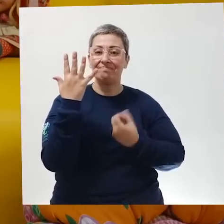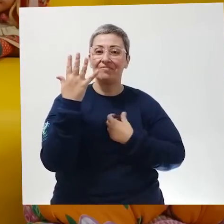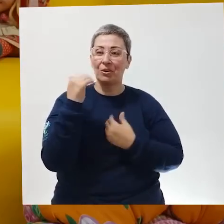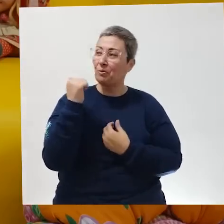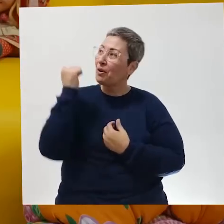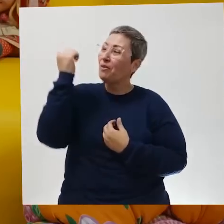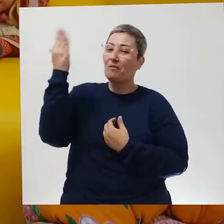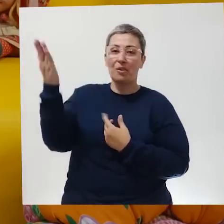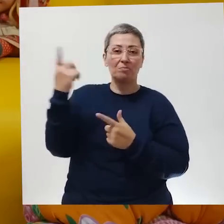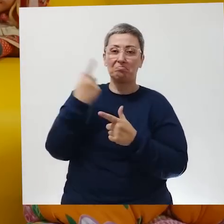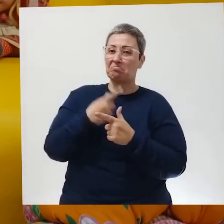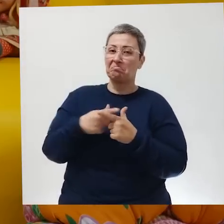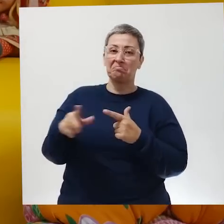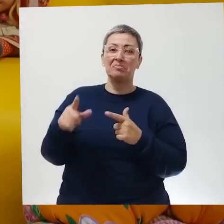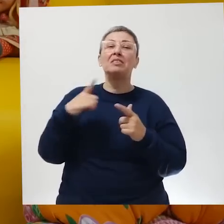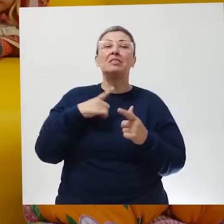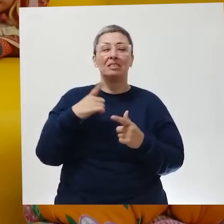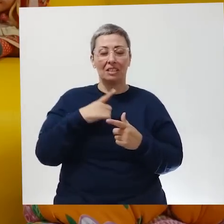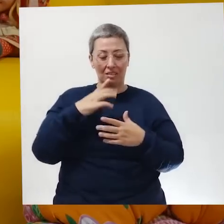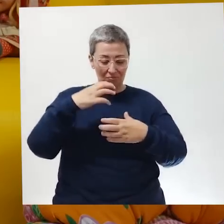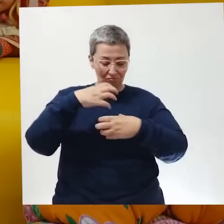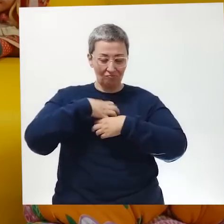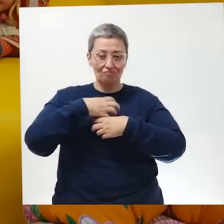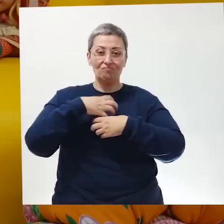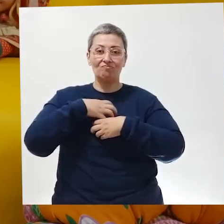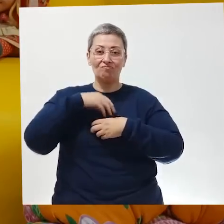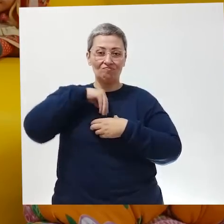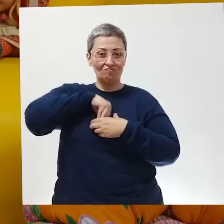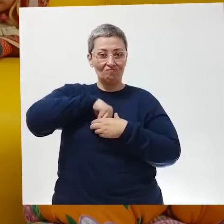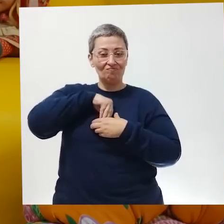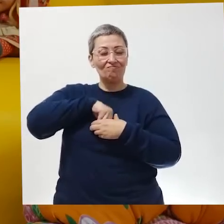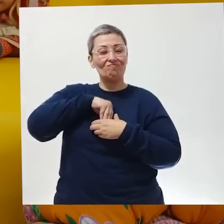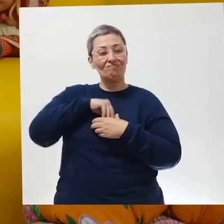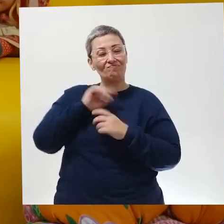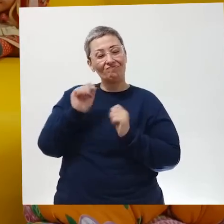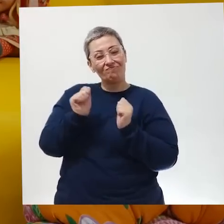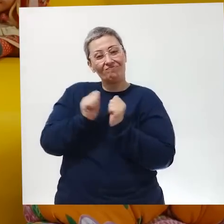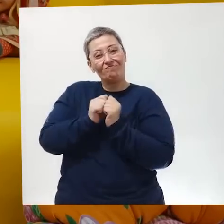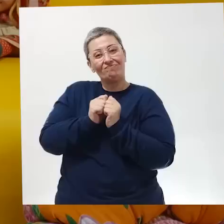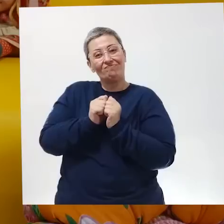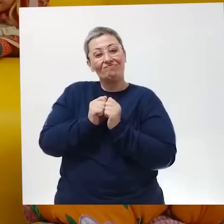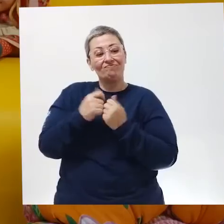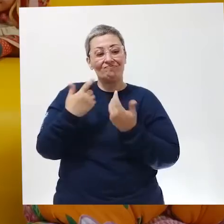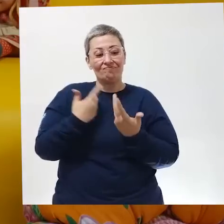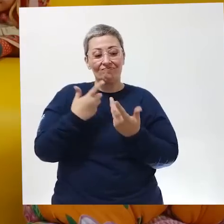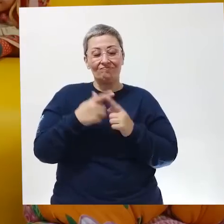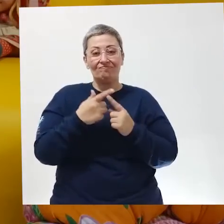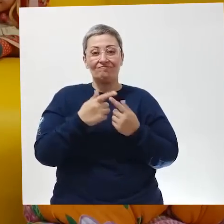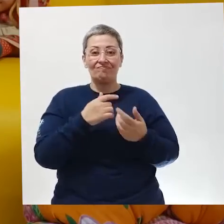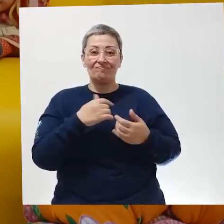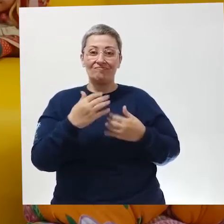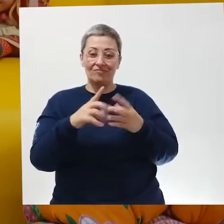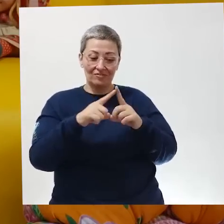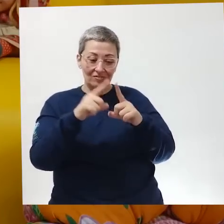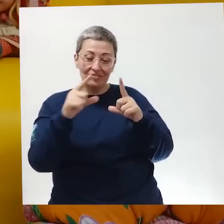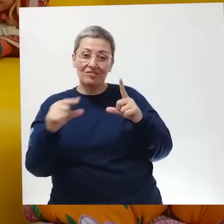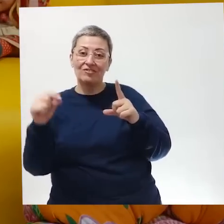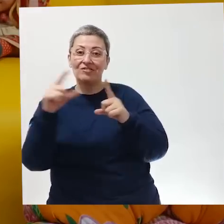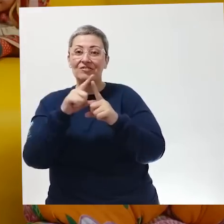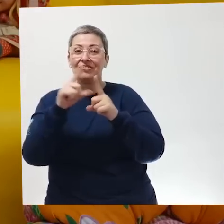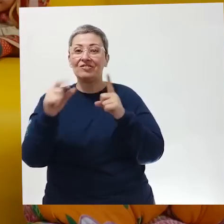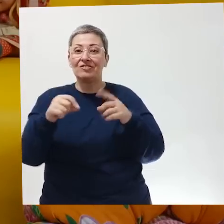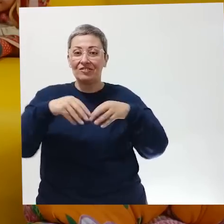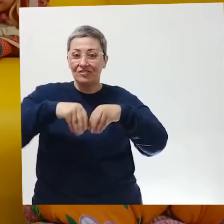lá fora, mas ele está aqui, dentro da gente, pertinho da gente, nas folhas,